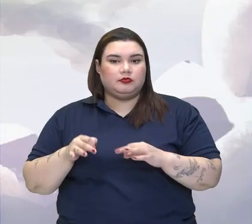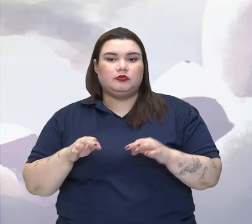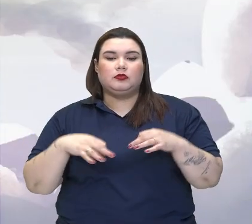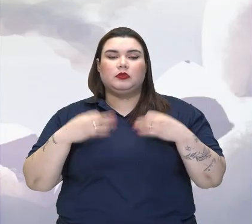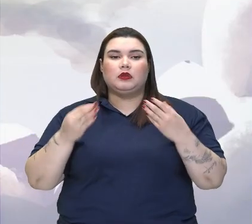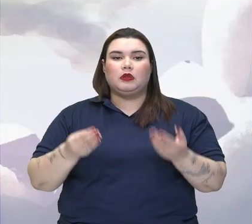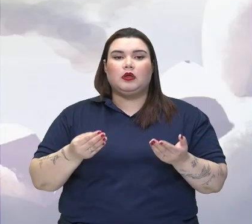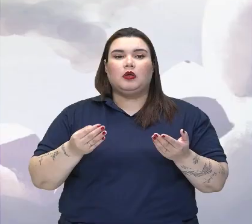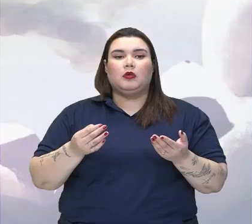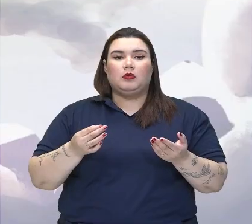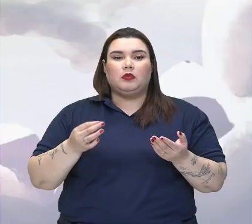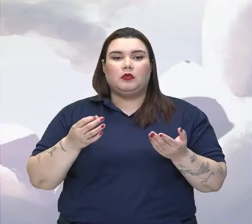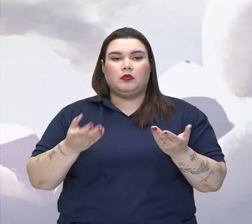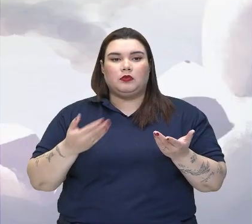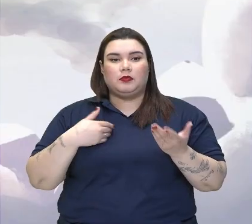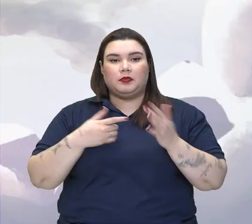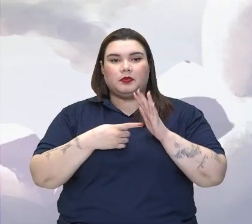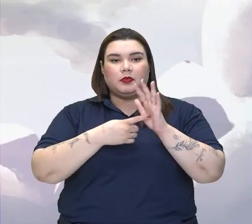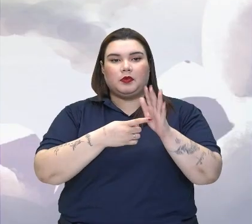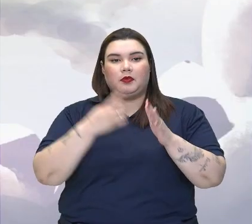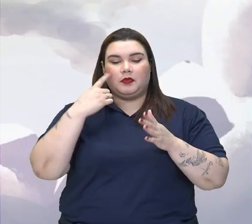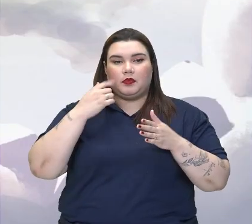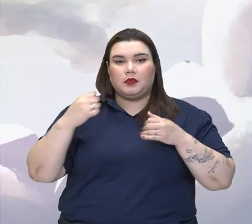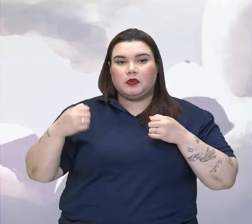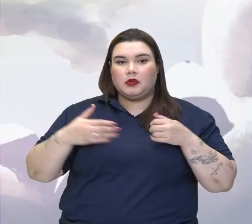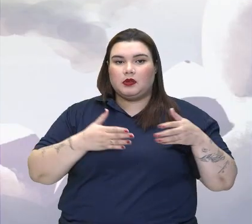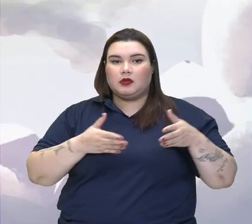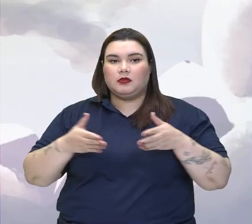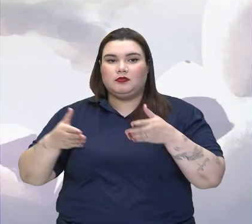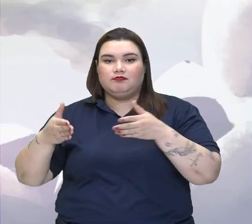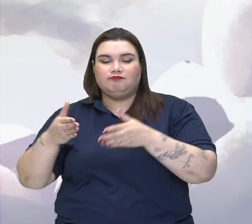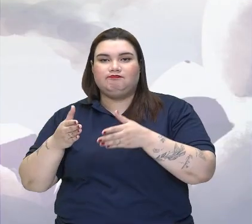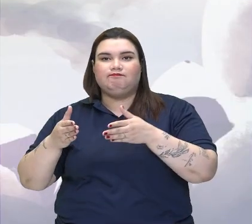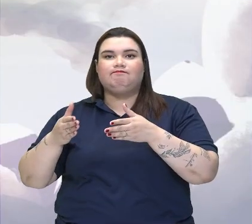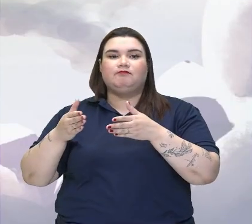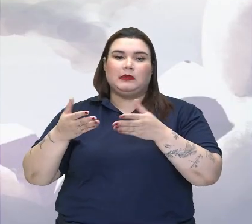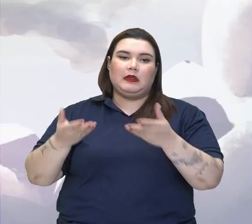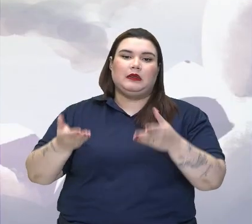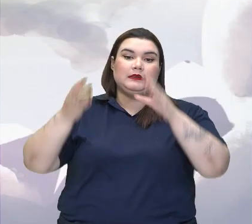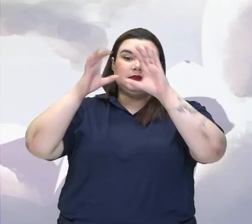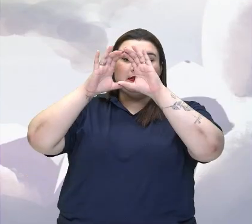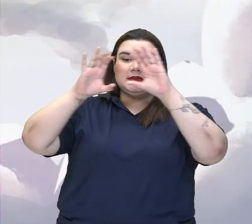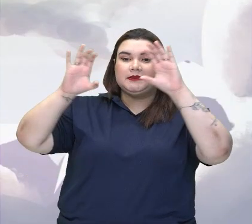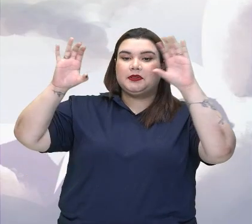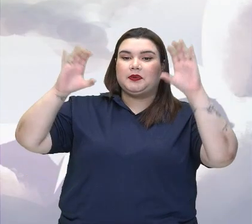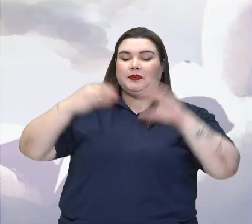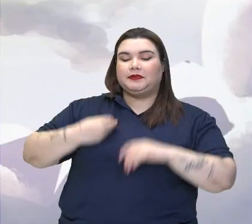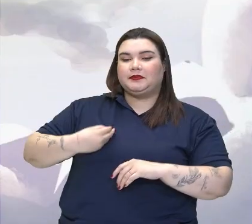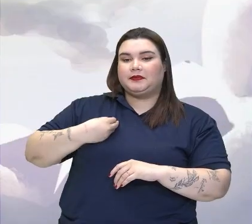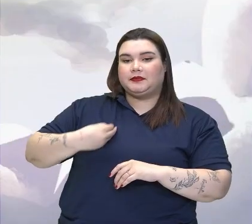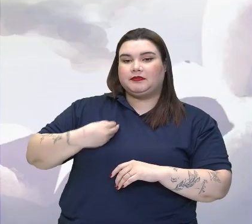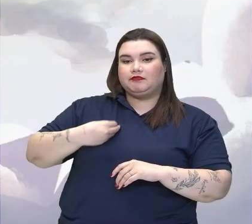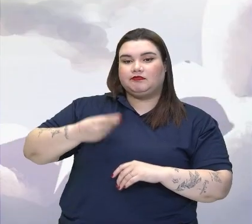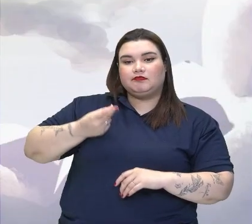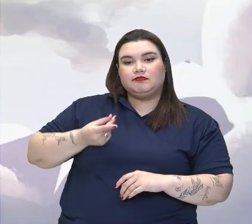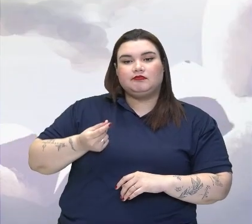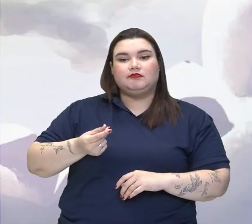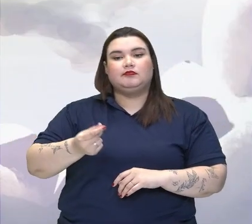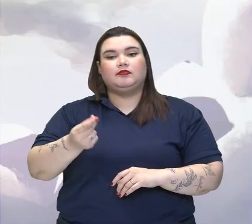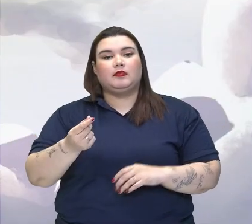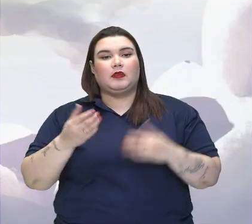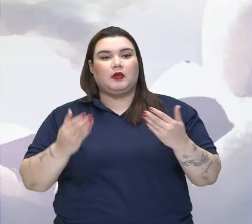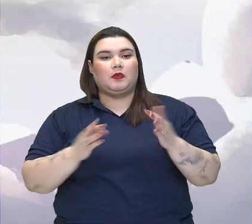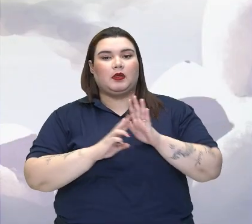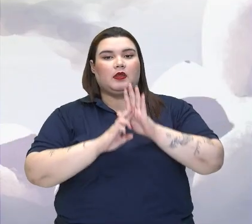Então, aqui eu estou num caminho que leva para a morada eterna, né? Para o céu. Então, aqui representa